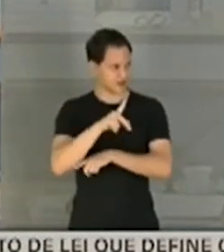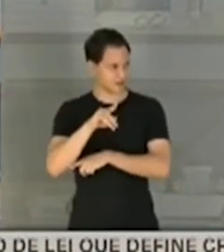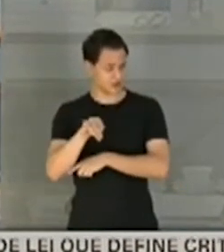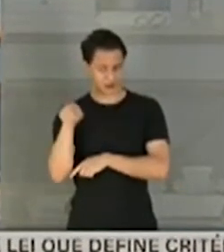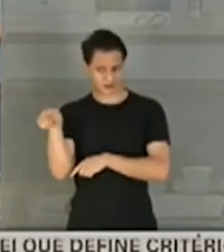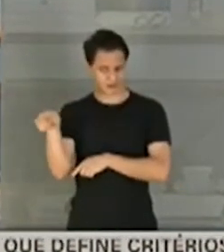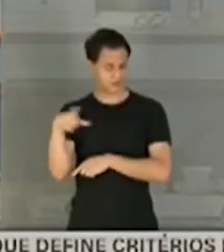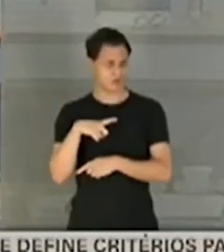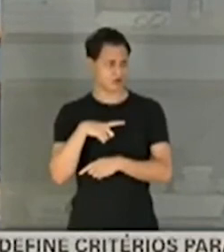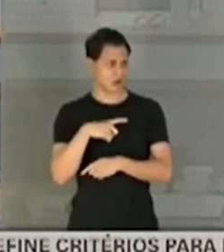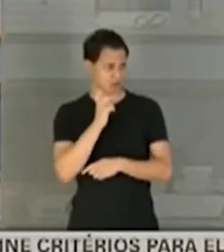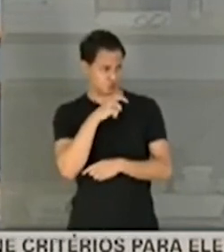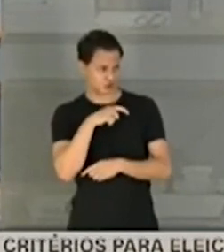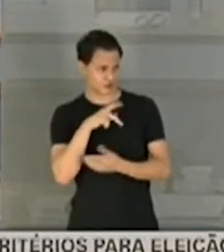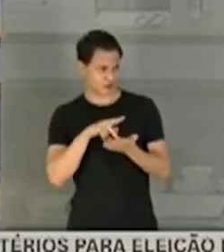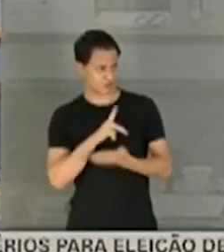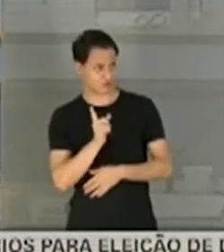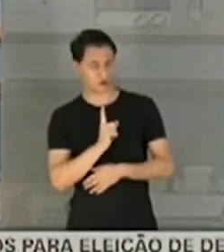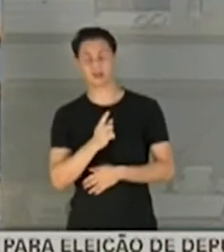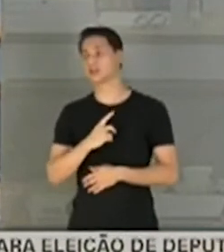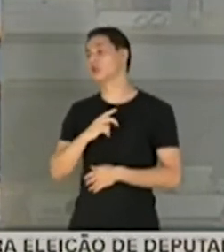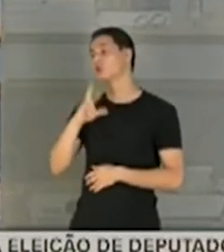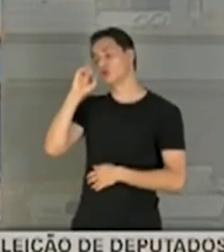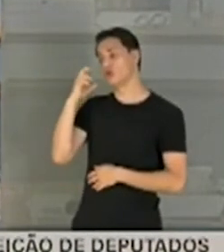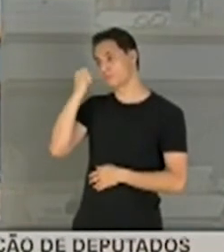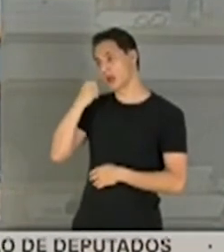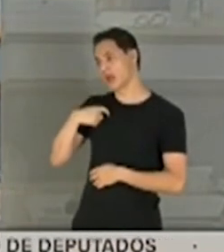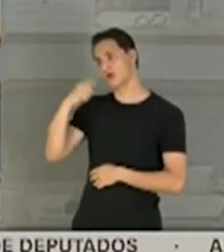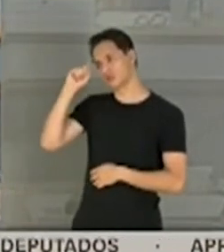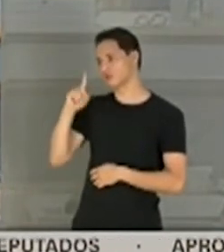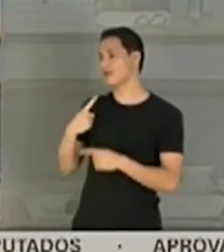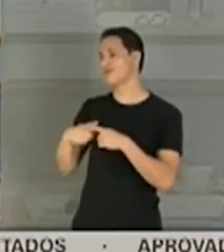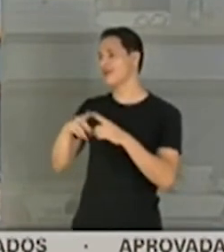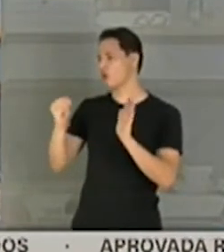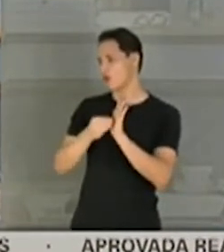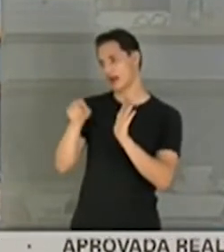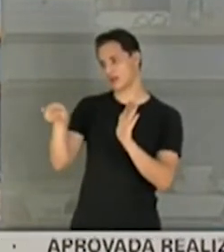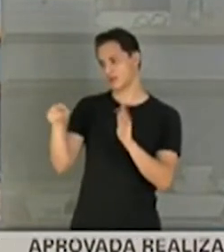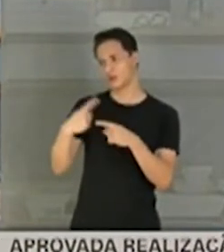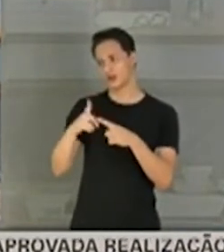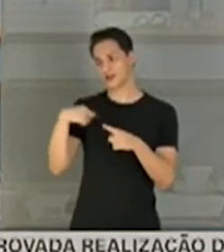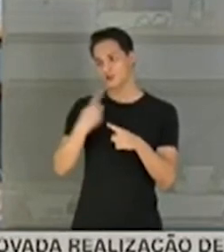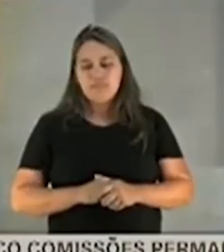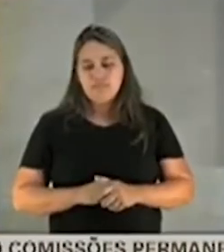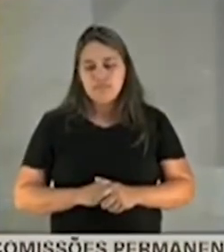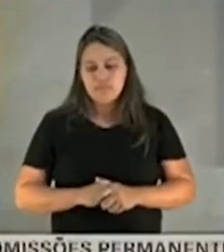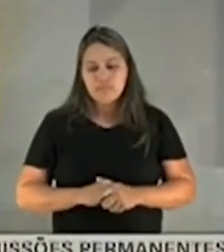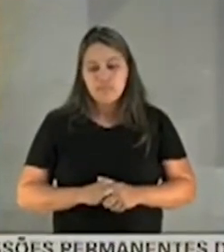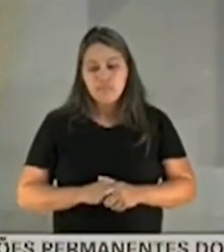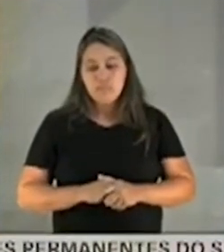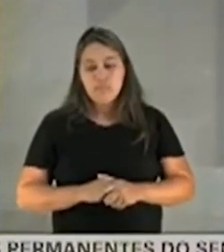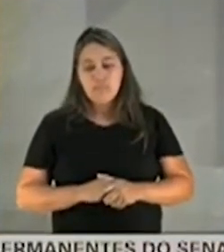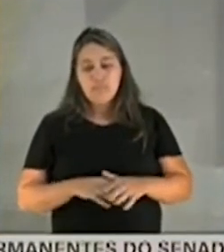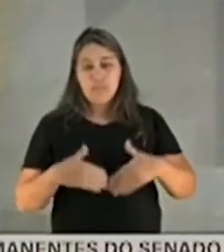não corresponde à verdade? Senhor senador, eu não sei o porquê colocaram isso aí, porque nós não ofertamos a vacina a $10. Bom,